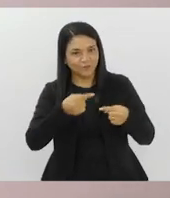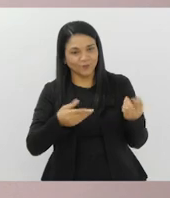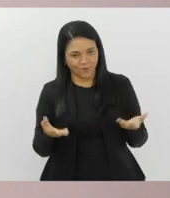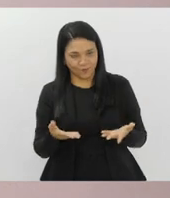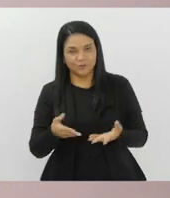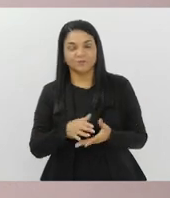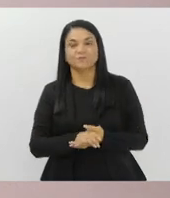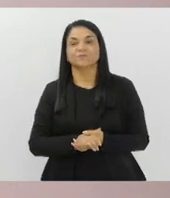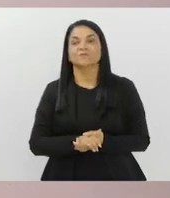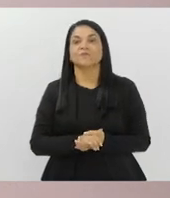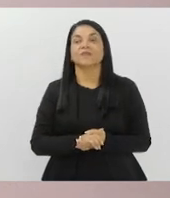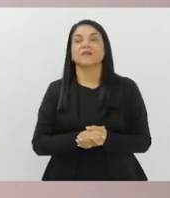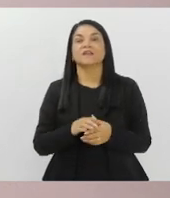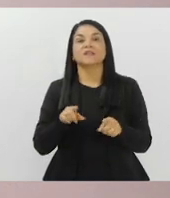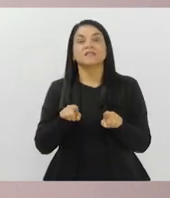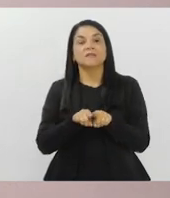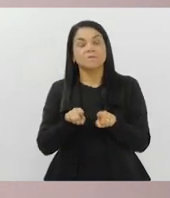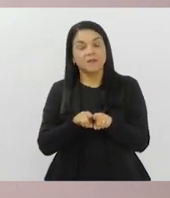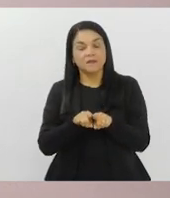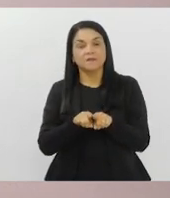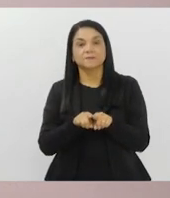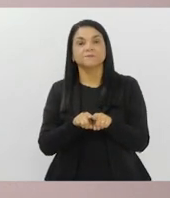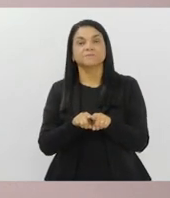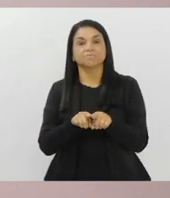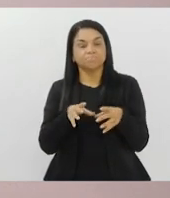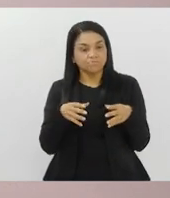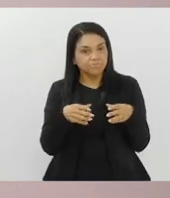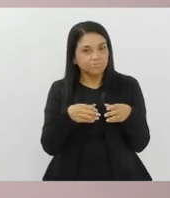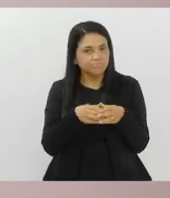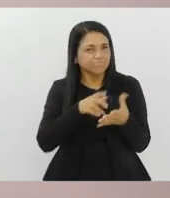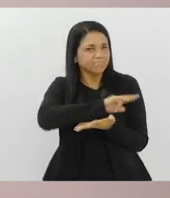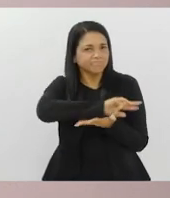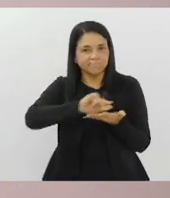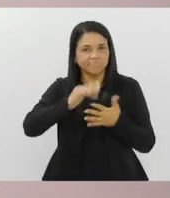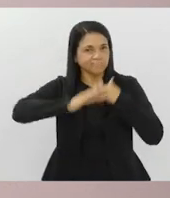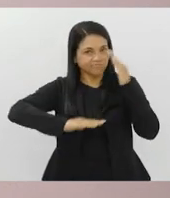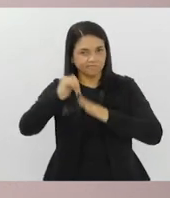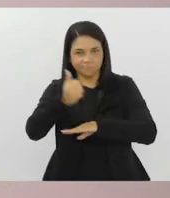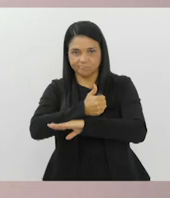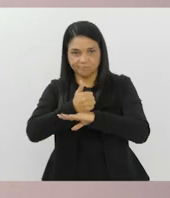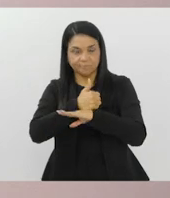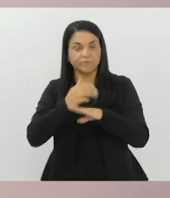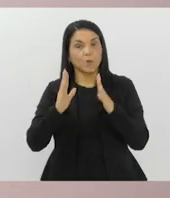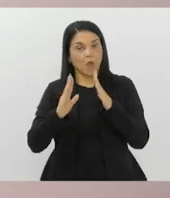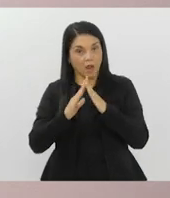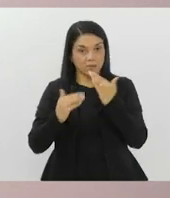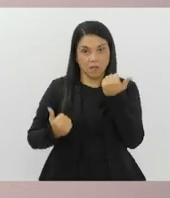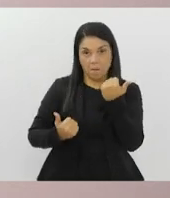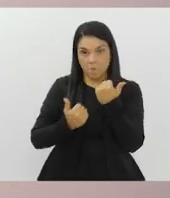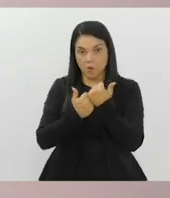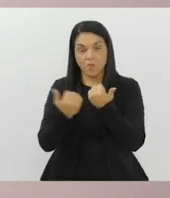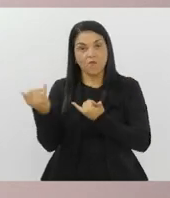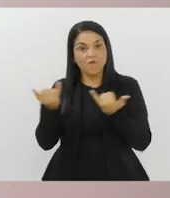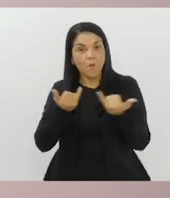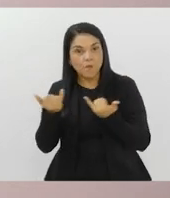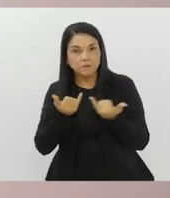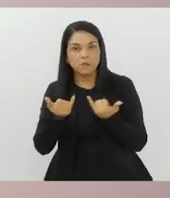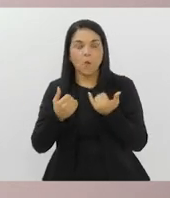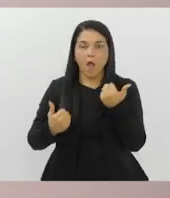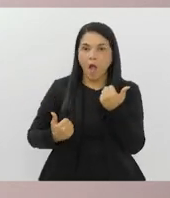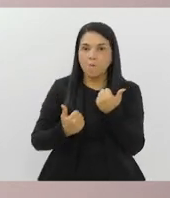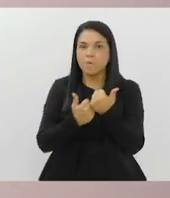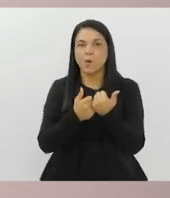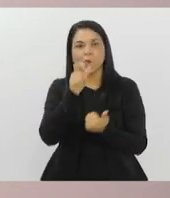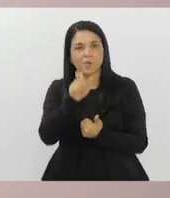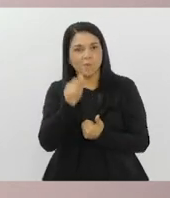outro lado, além da gente ter uma equipe multidisciplinar como essa casa de apoio, que traz informações, traz apoio, essa mulher